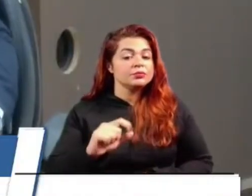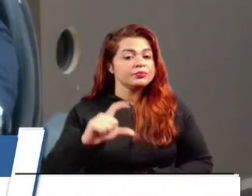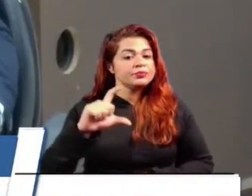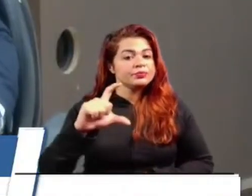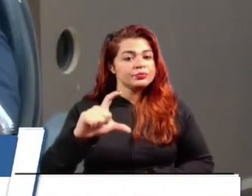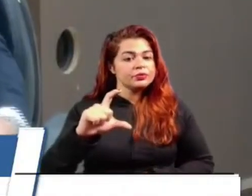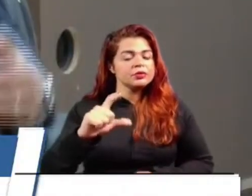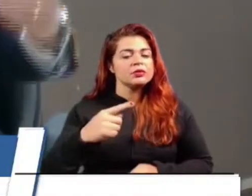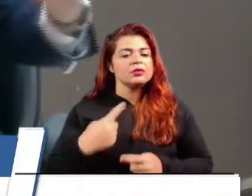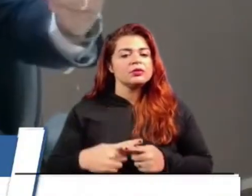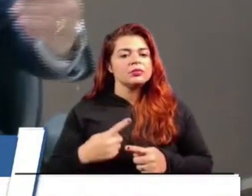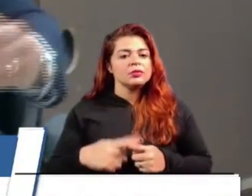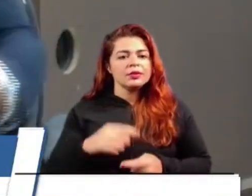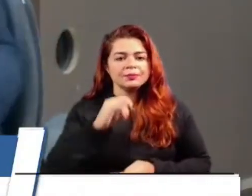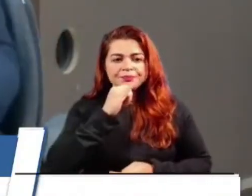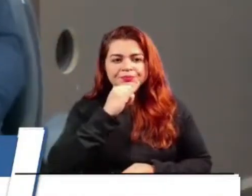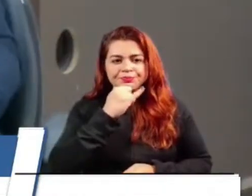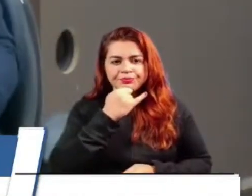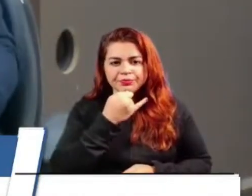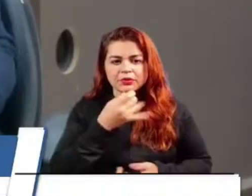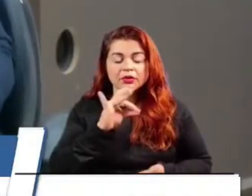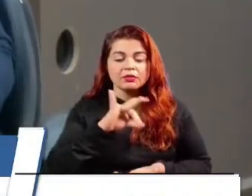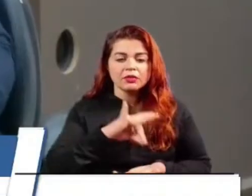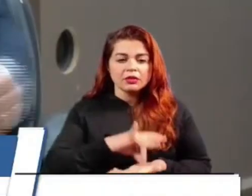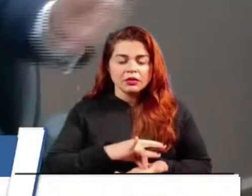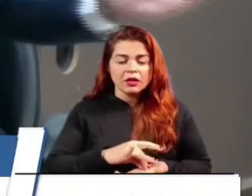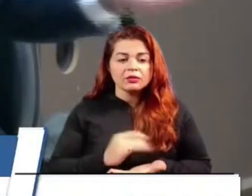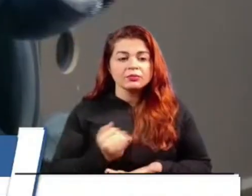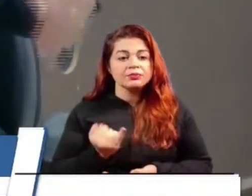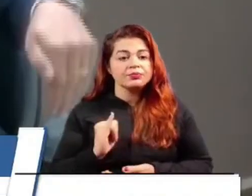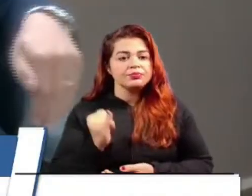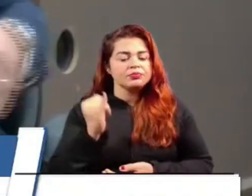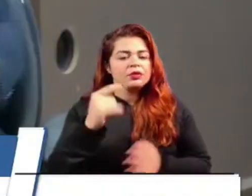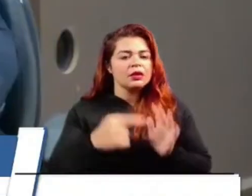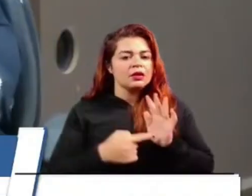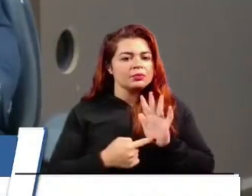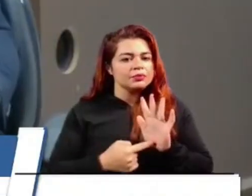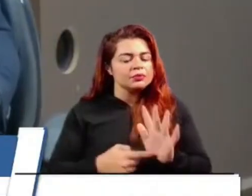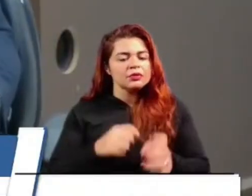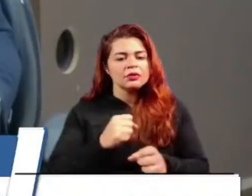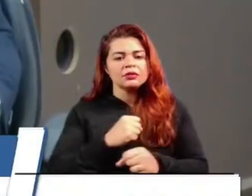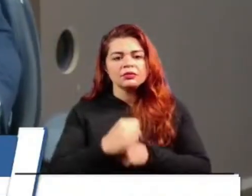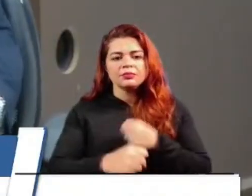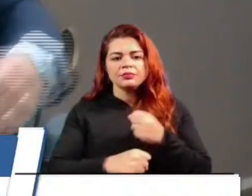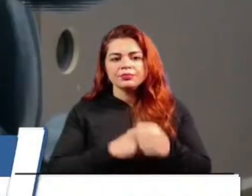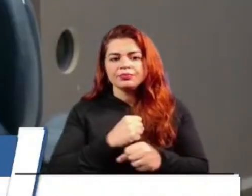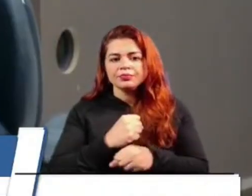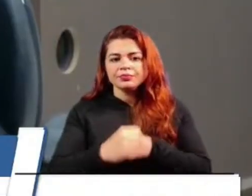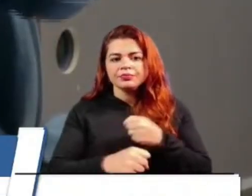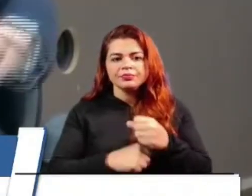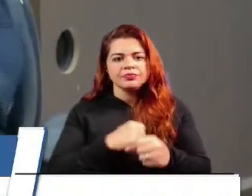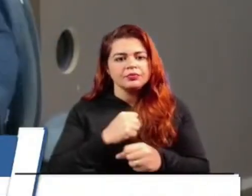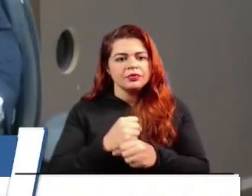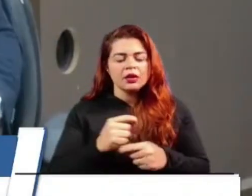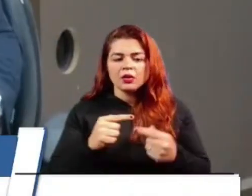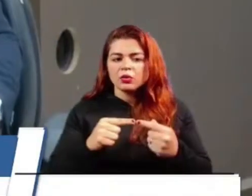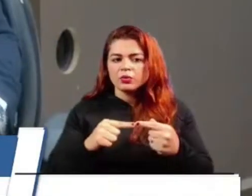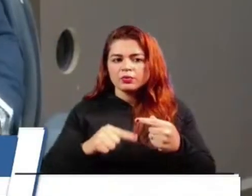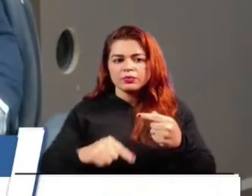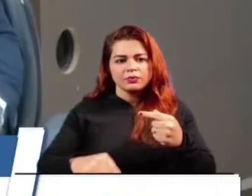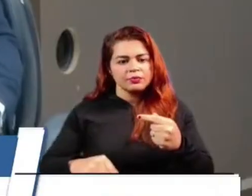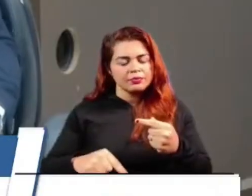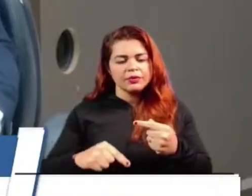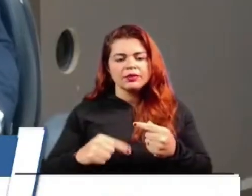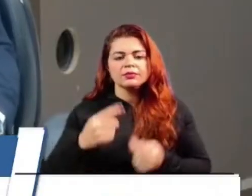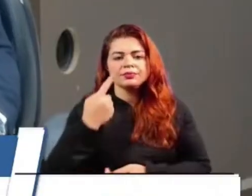da inflação apresentada todos os anos não condiz de fato com aquilo que a gente vê na